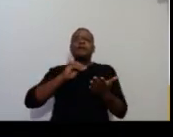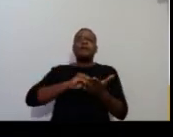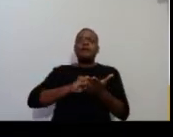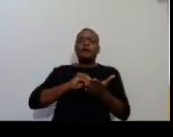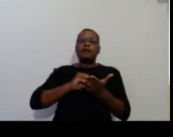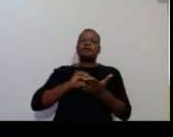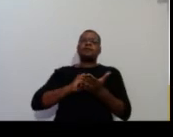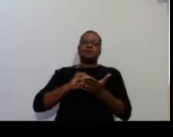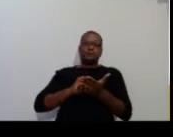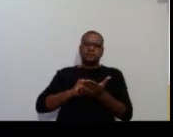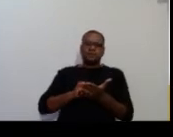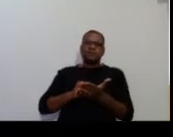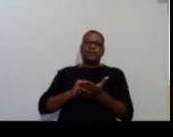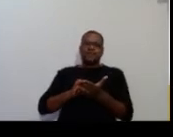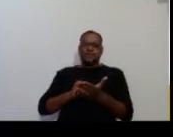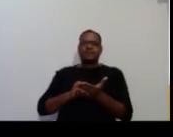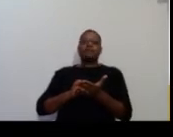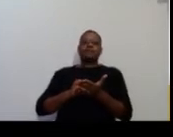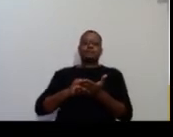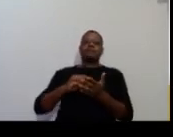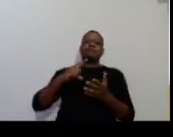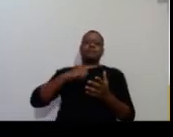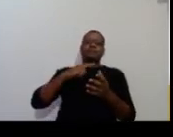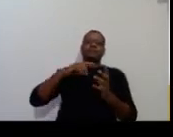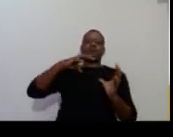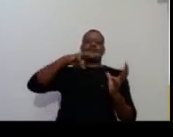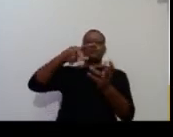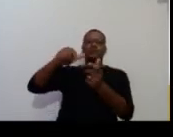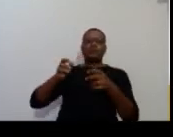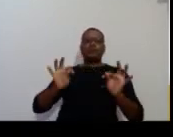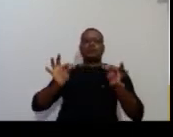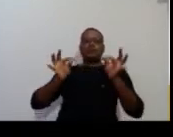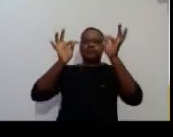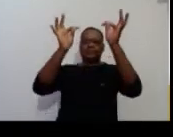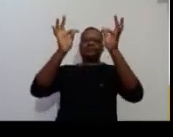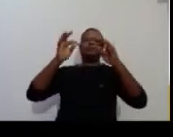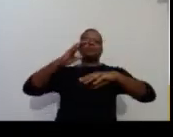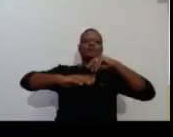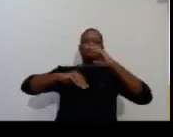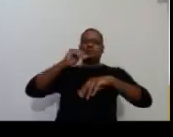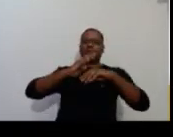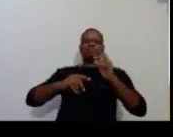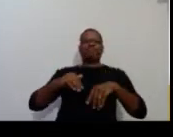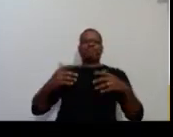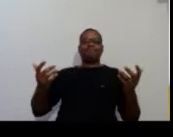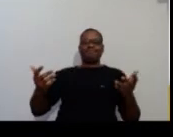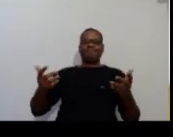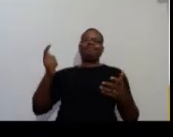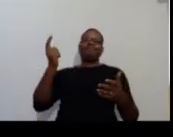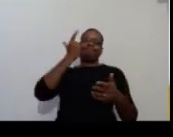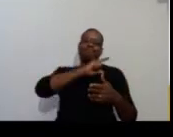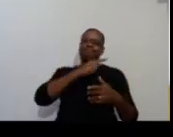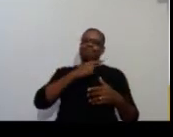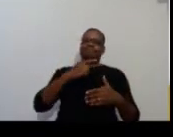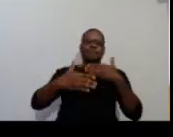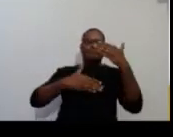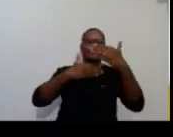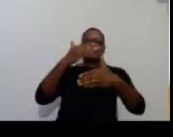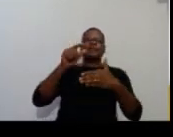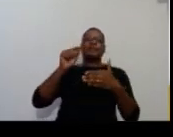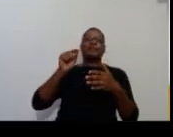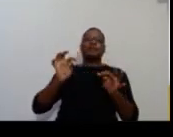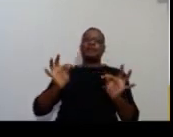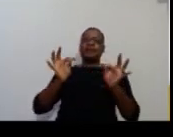amigos dele, do mundo ali na internet pesquisando. E conseguiu superar e inventar esse tipo de tecnologia, vamos dizer assim, esse tipo